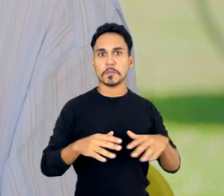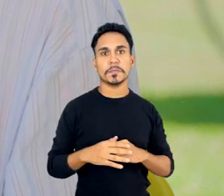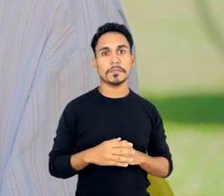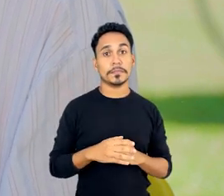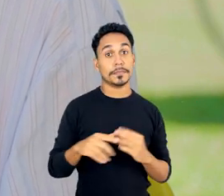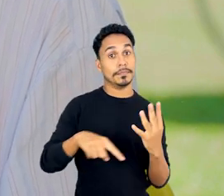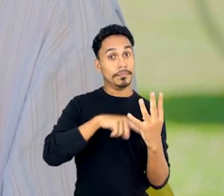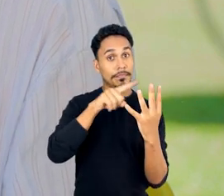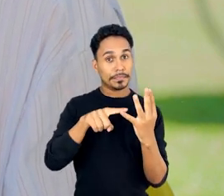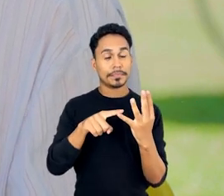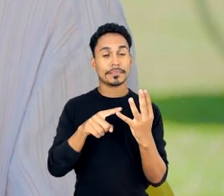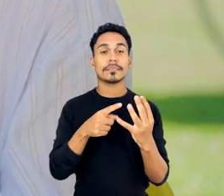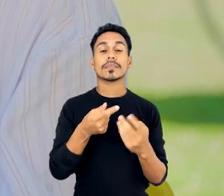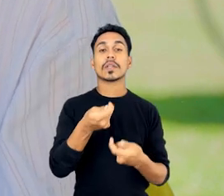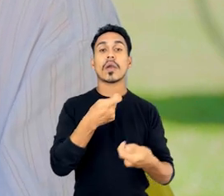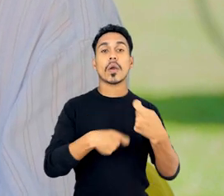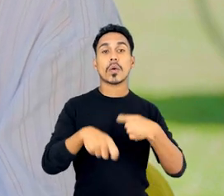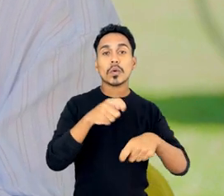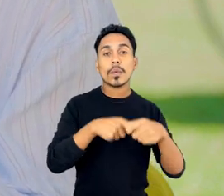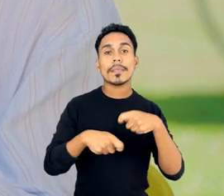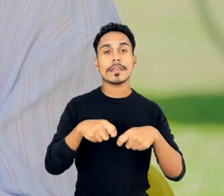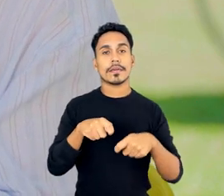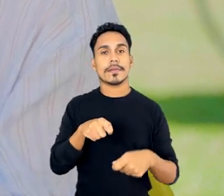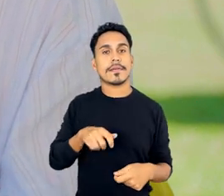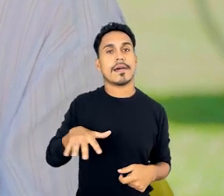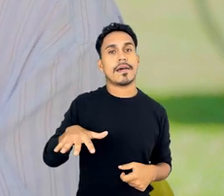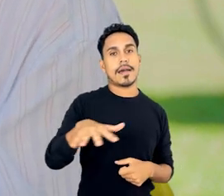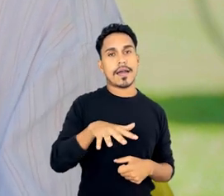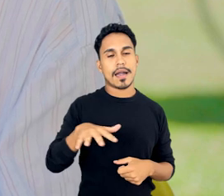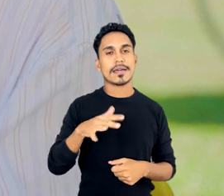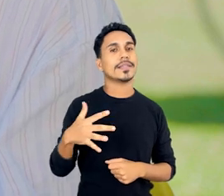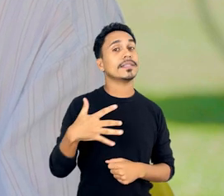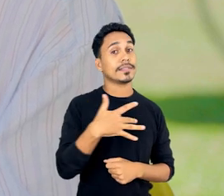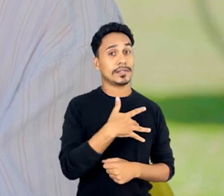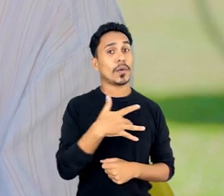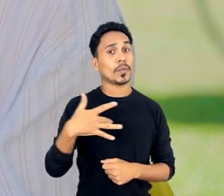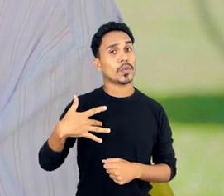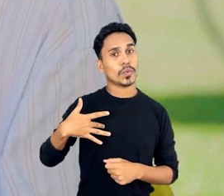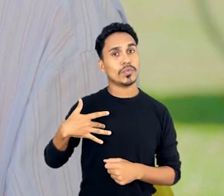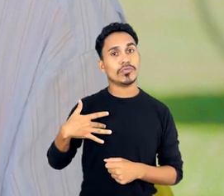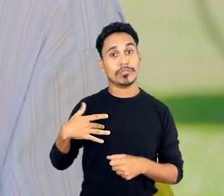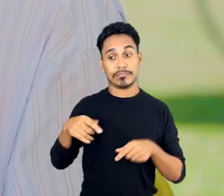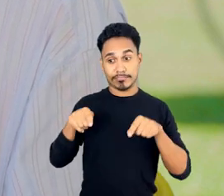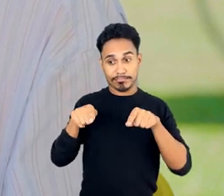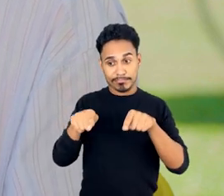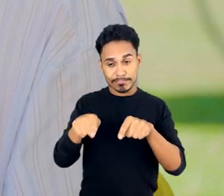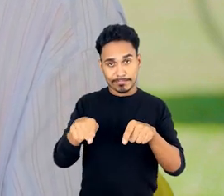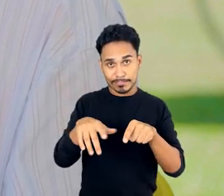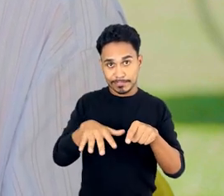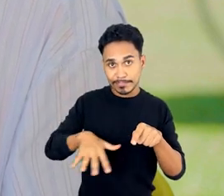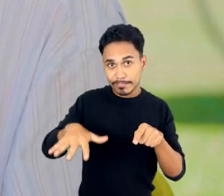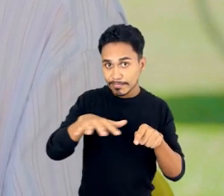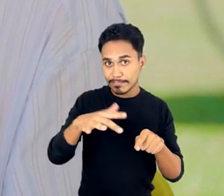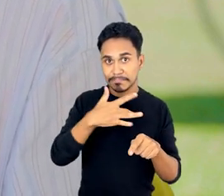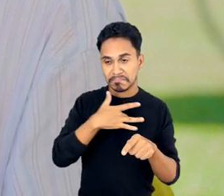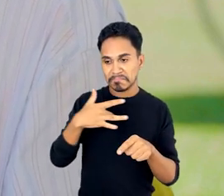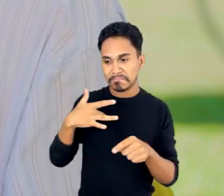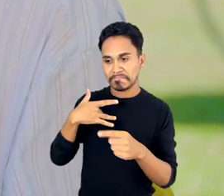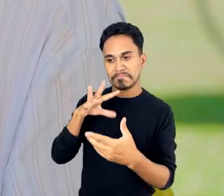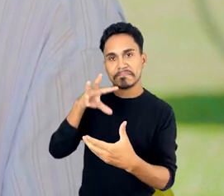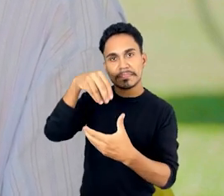eh a economia da Saúde também no todo com o que ela eh